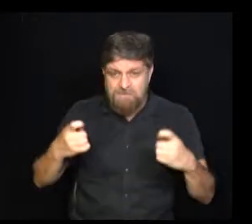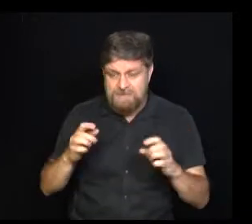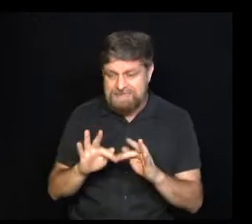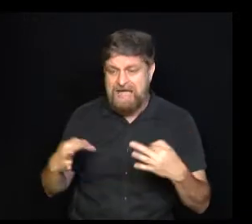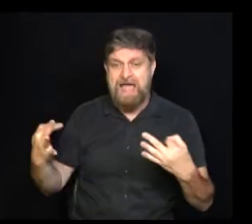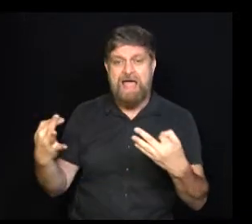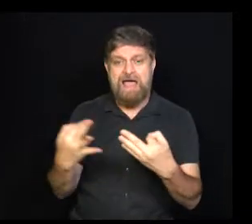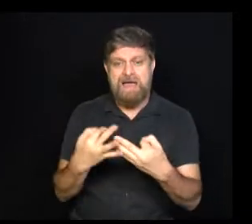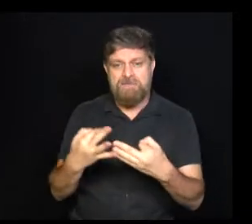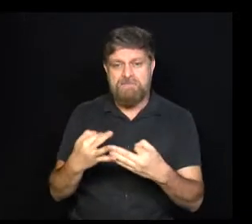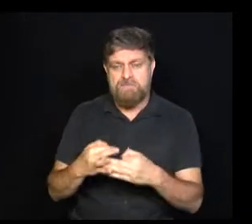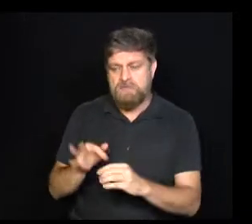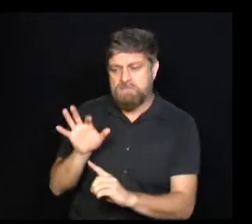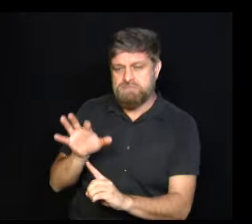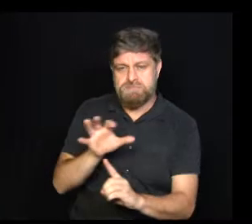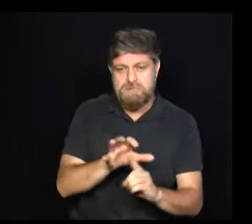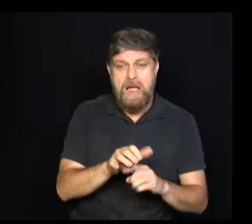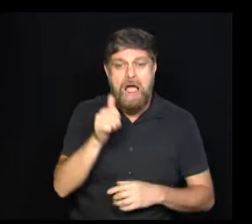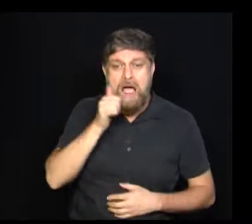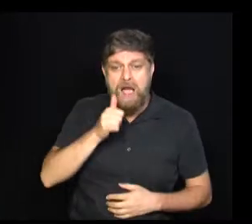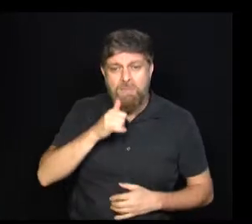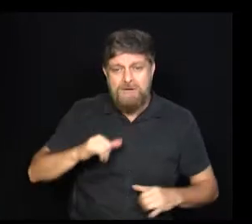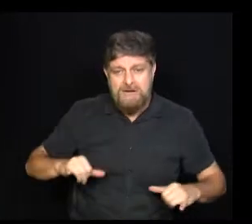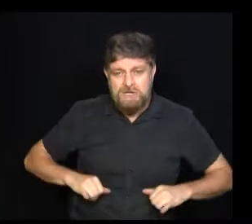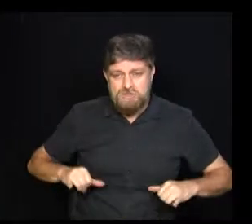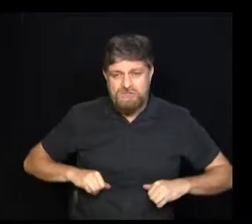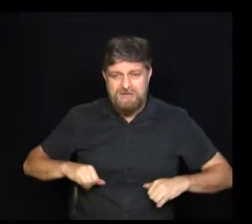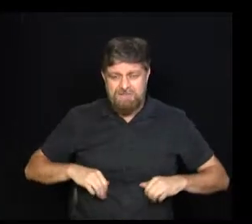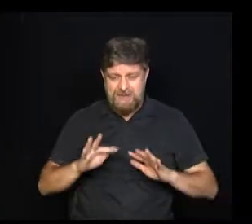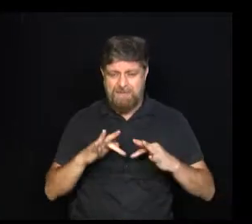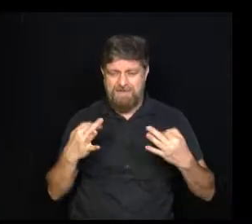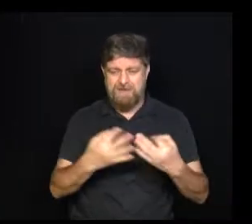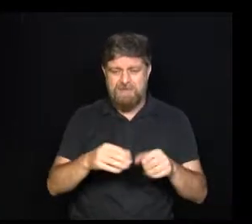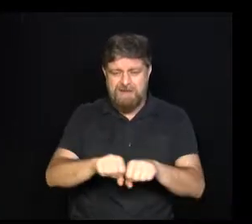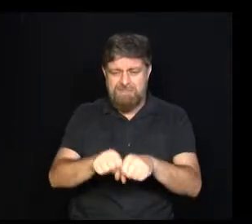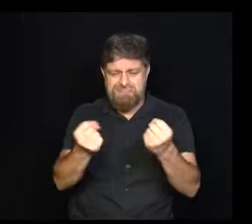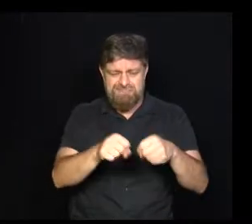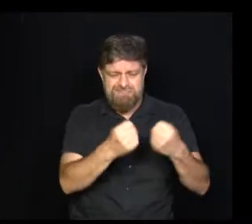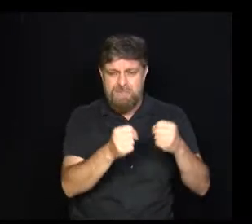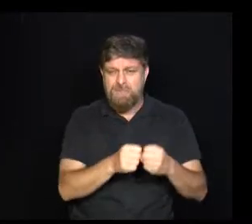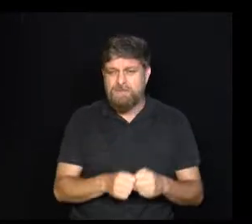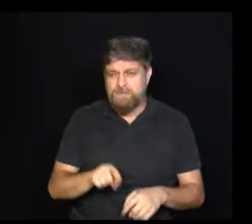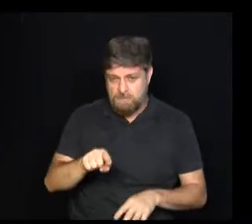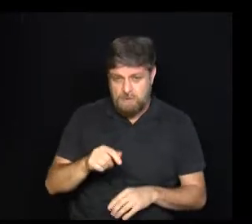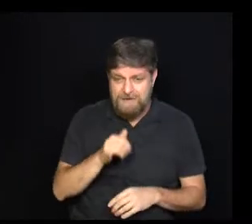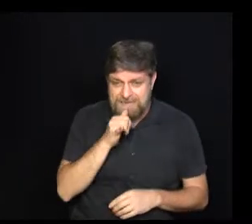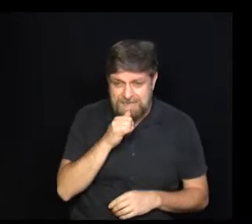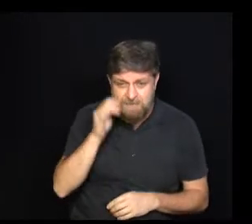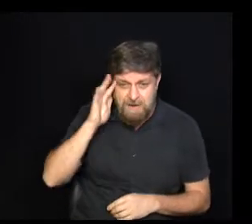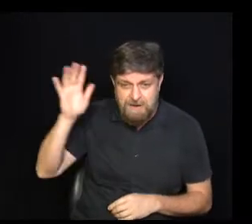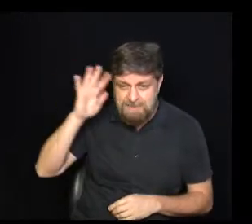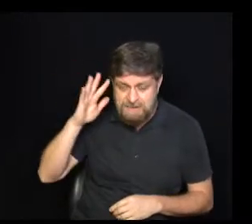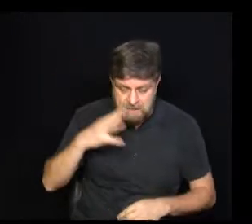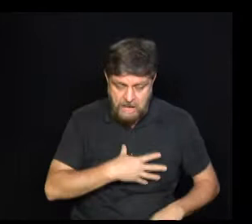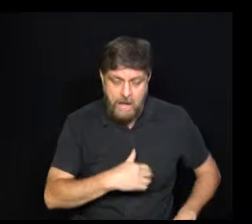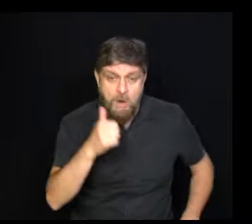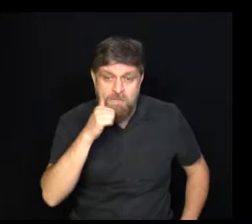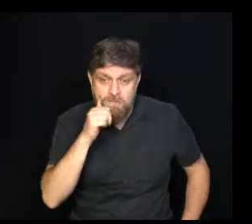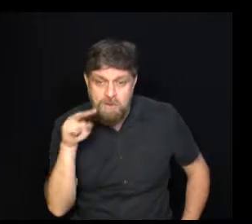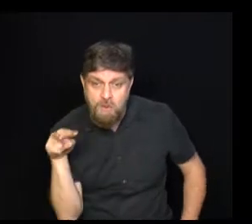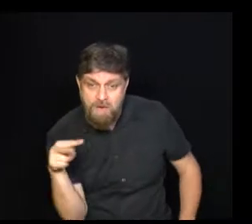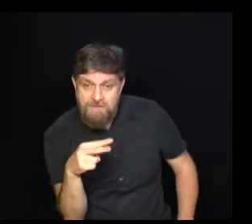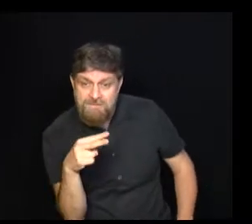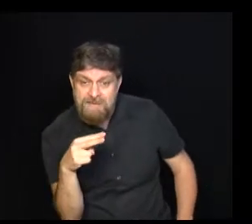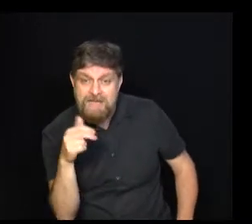intrafamiliar. É uma mulher agredida, desarranja toda uma família. Imagine um filho, uma filha, crianças que presenciam